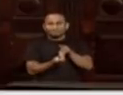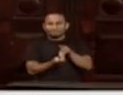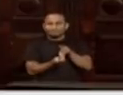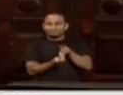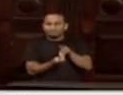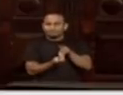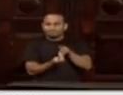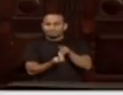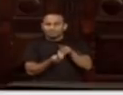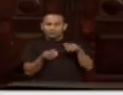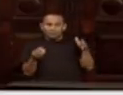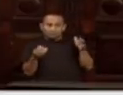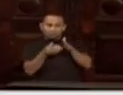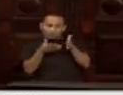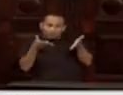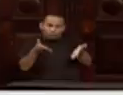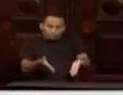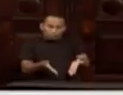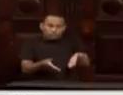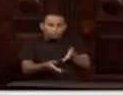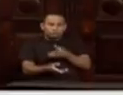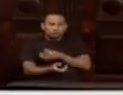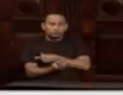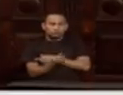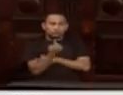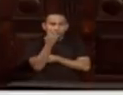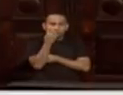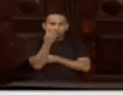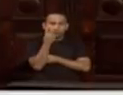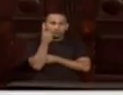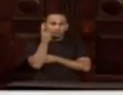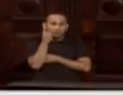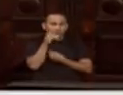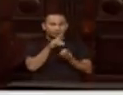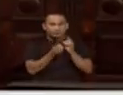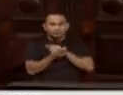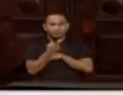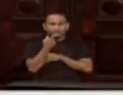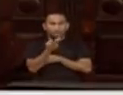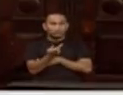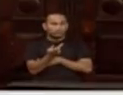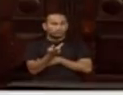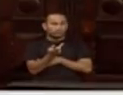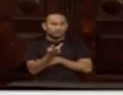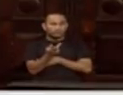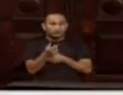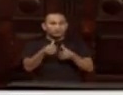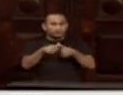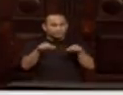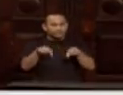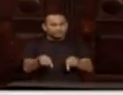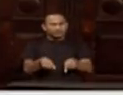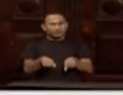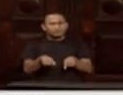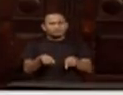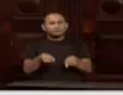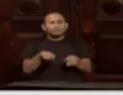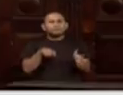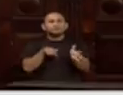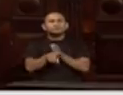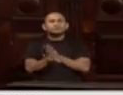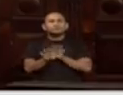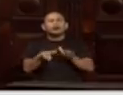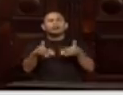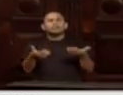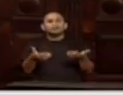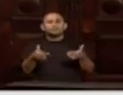até agora só os deputados da oposição falaram fica aqui o congestionamento cabe à base